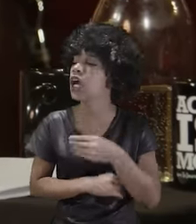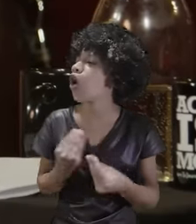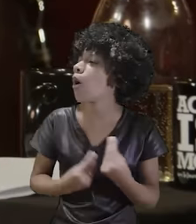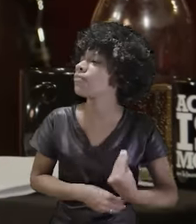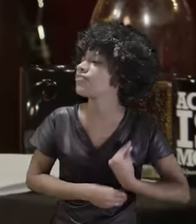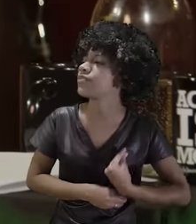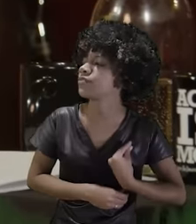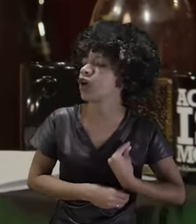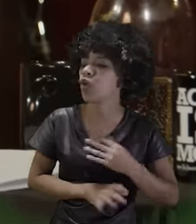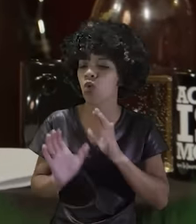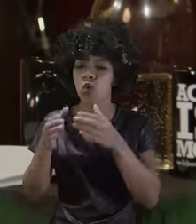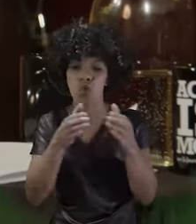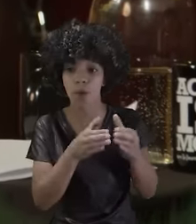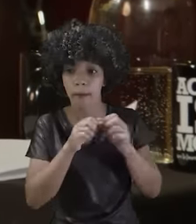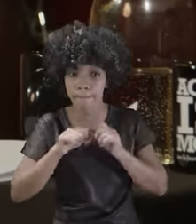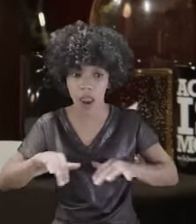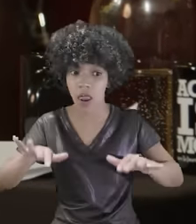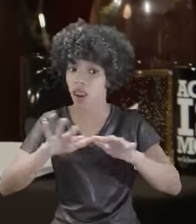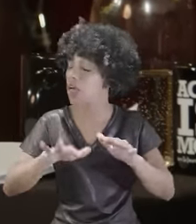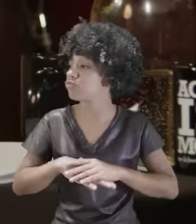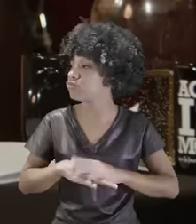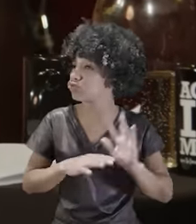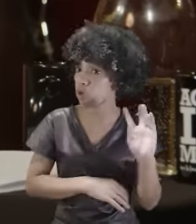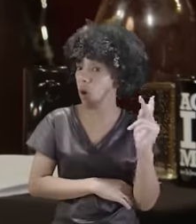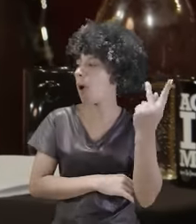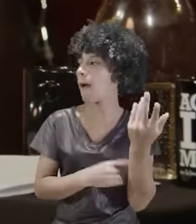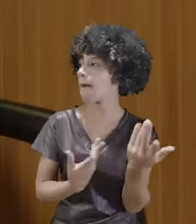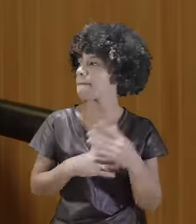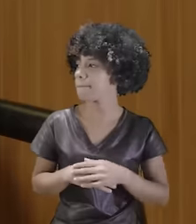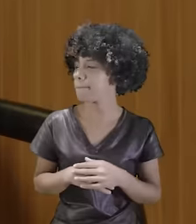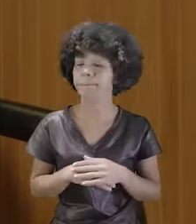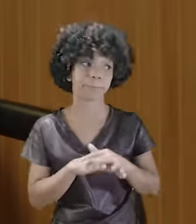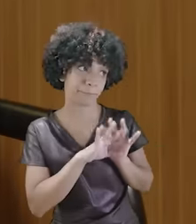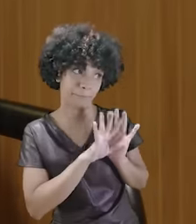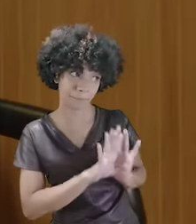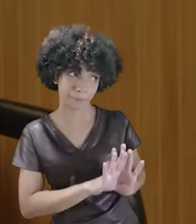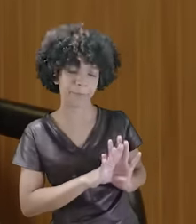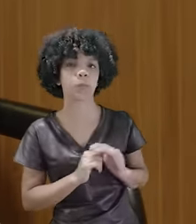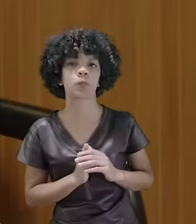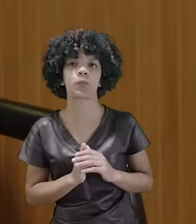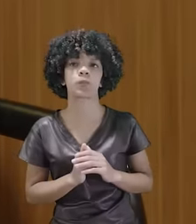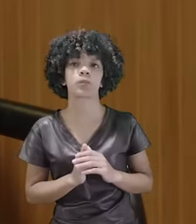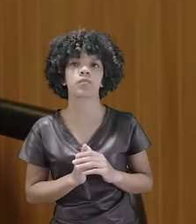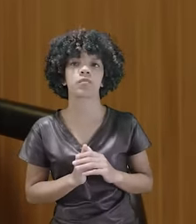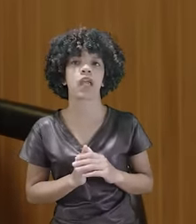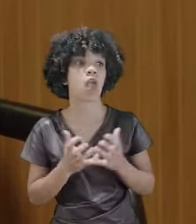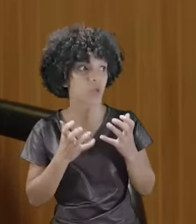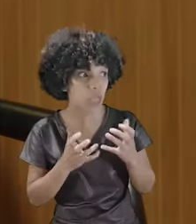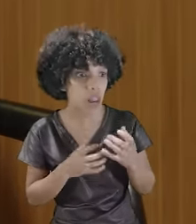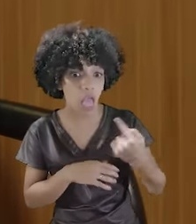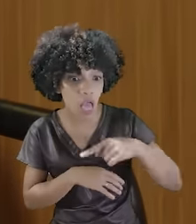convive com uma comunidade muito grande de homossexual que tem no Brasil uma vez eu estava querendo